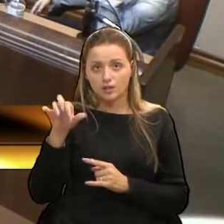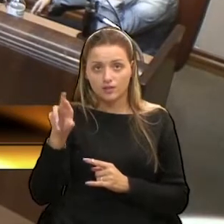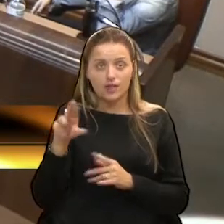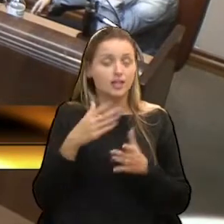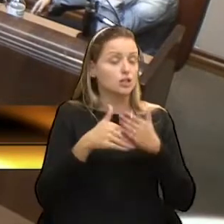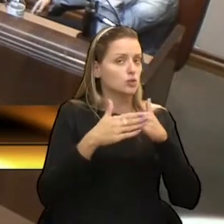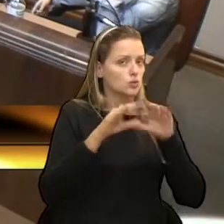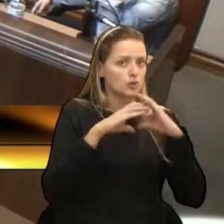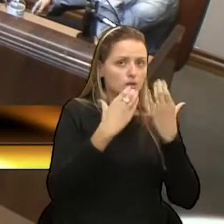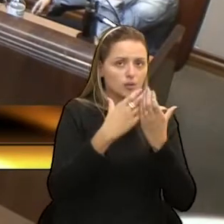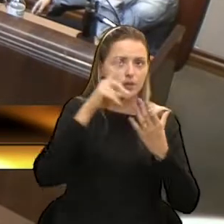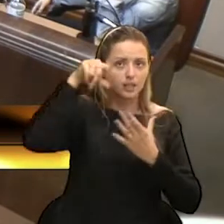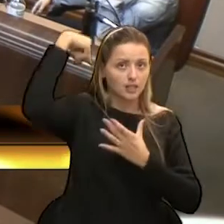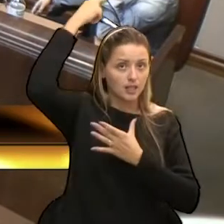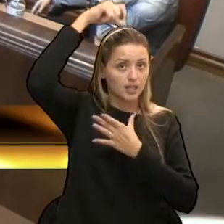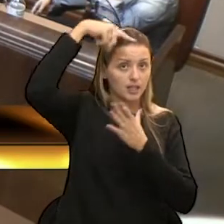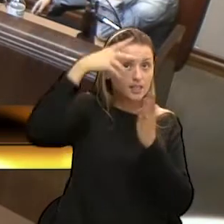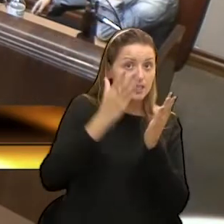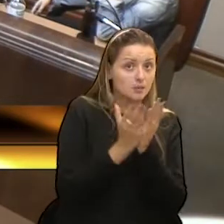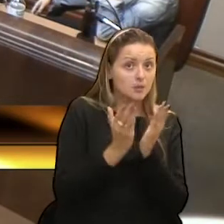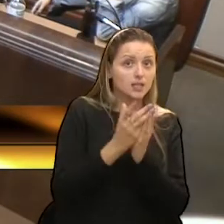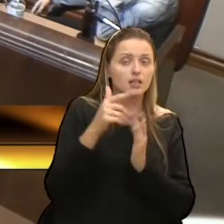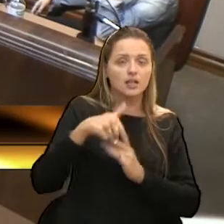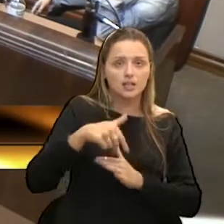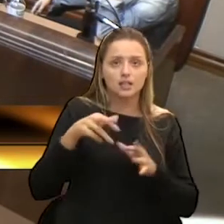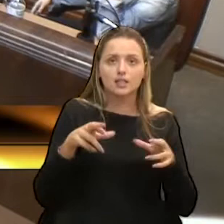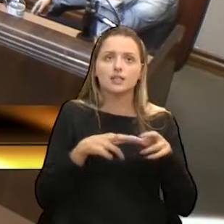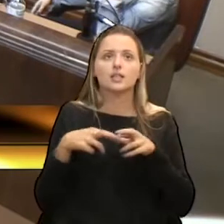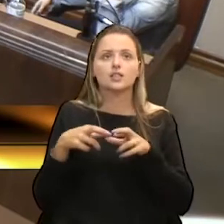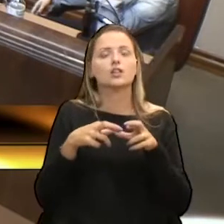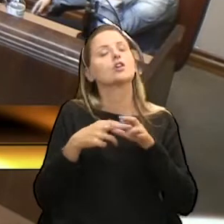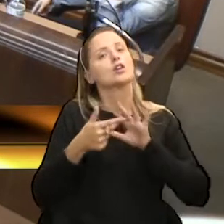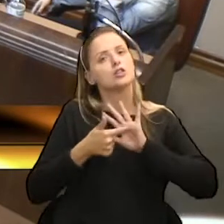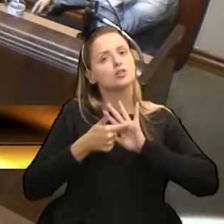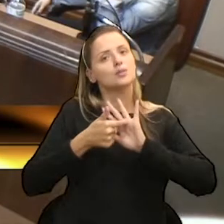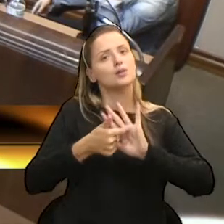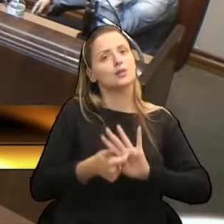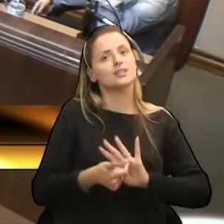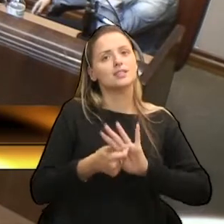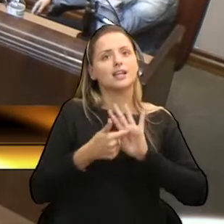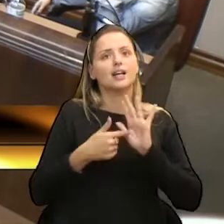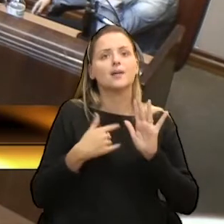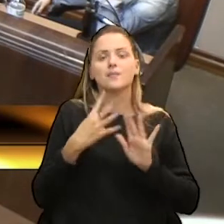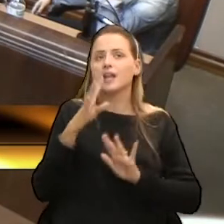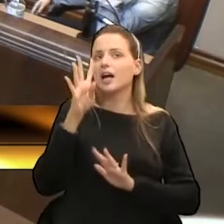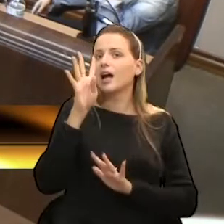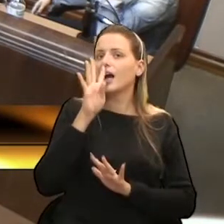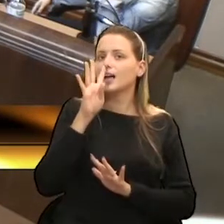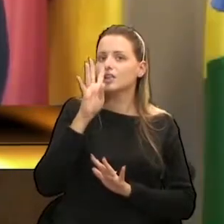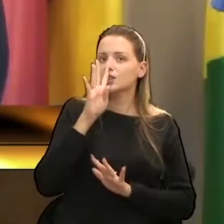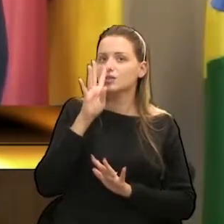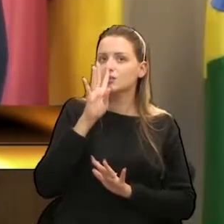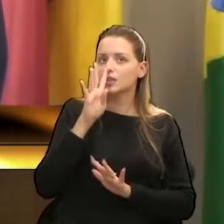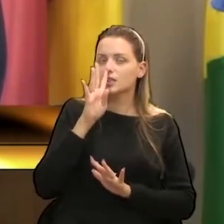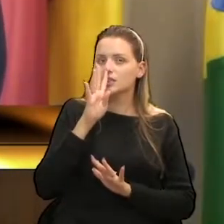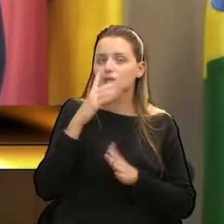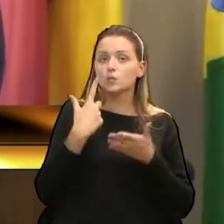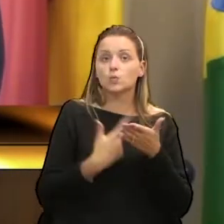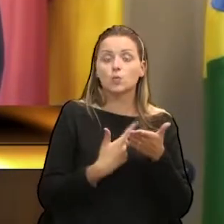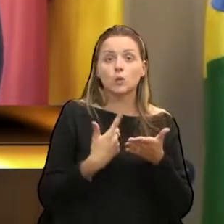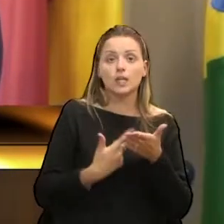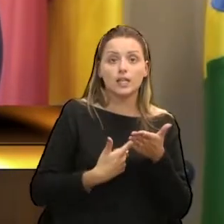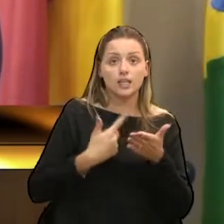região, de compartilharmos publicamente a preciosa mensagem de O Livro dos